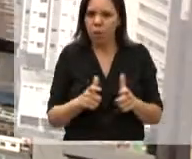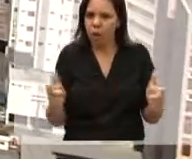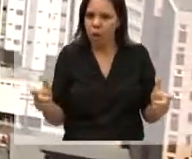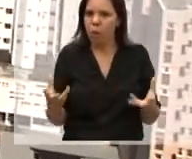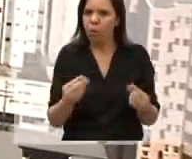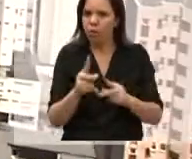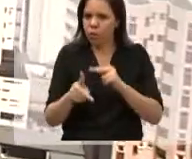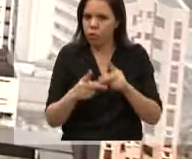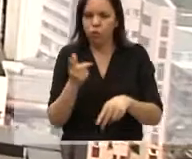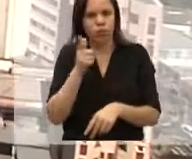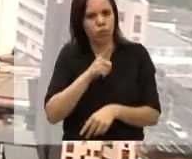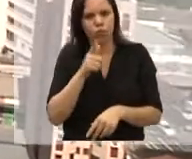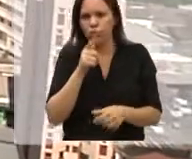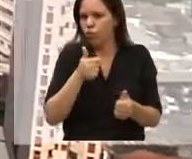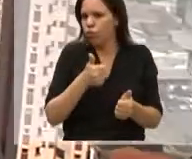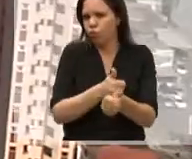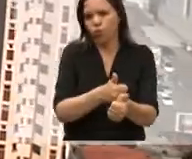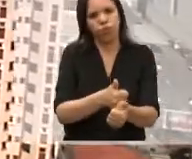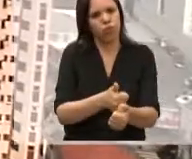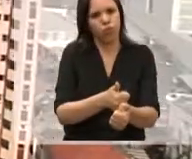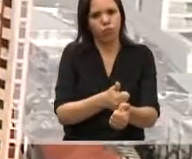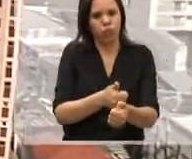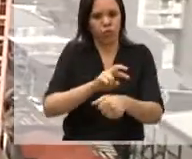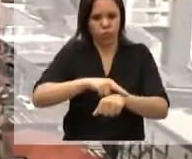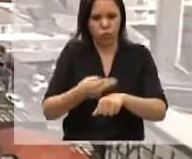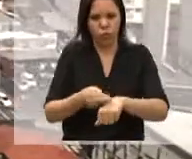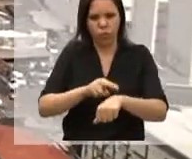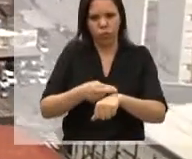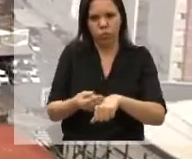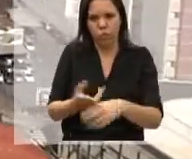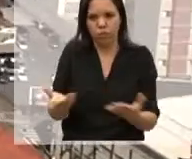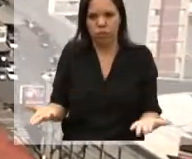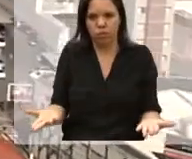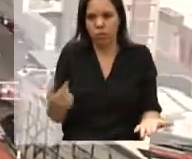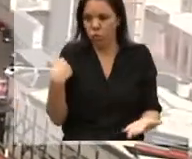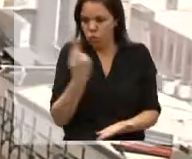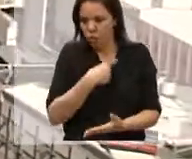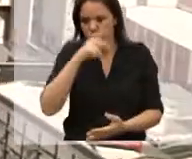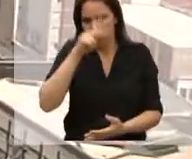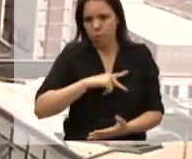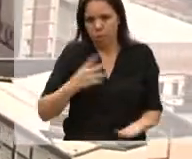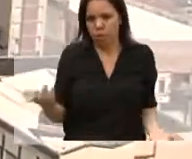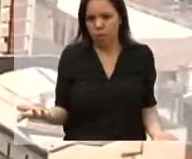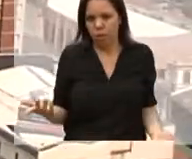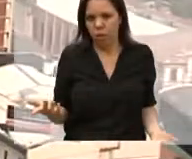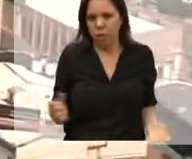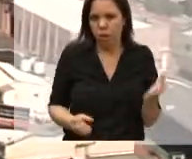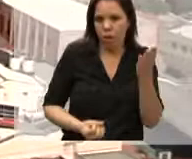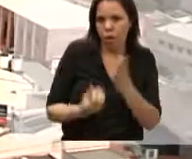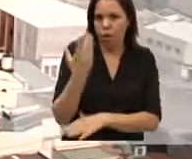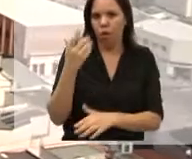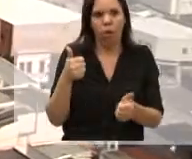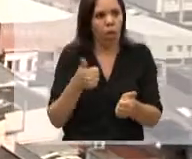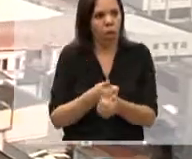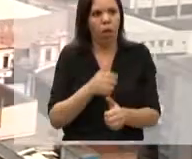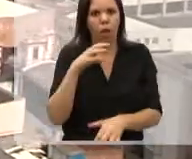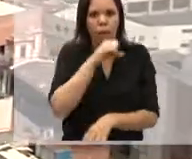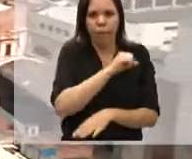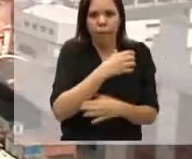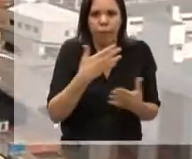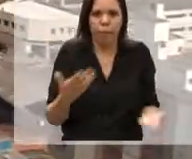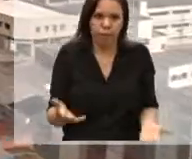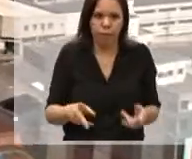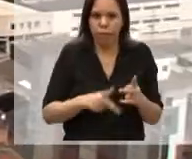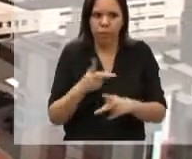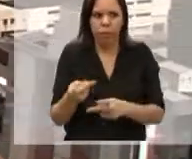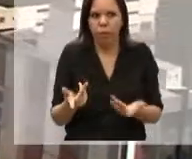muitas pessoas não conseguem acompanhar o ritmo. Quando eu digo muitas pessoas, eu digo nós também. A coisa acontece de maneira tão rápida que